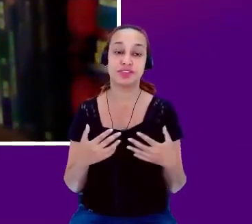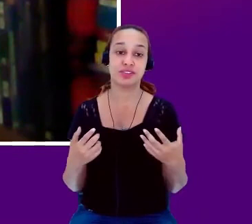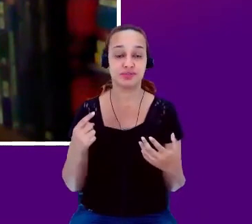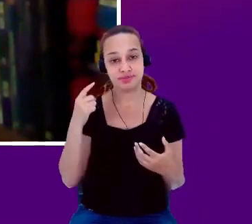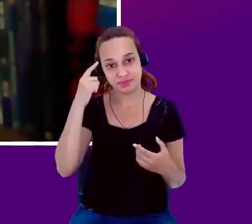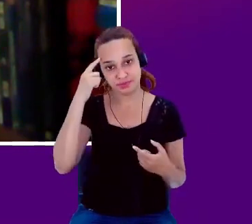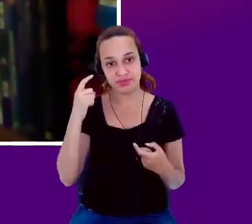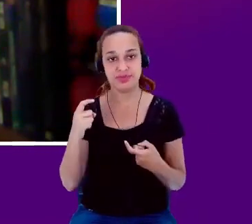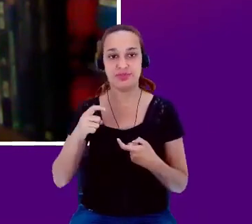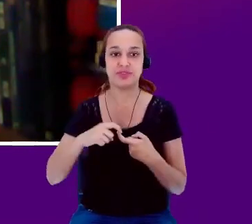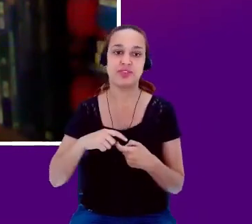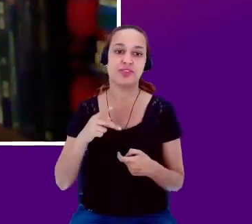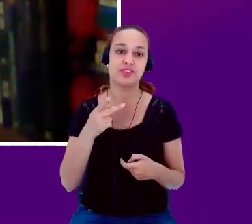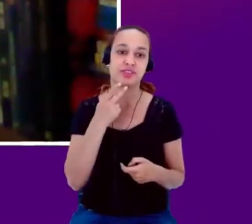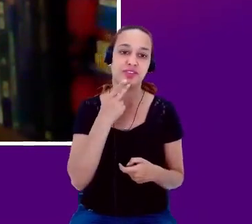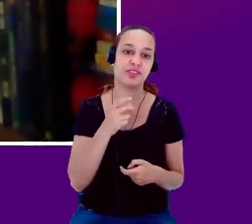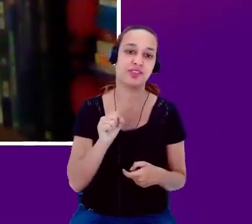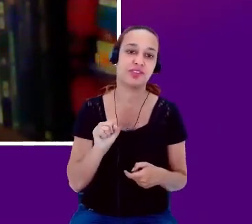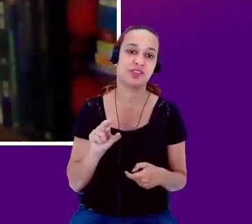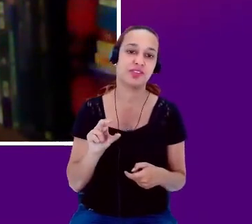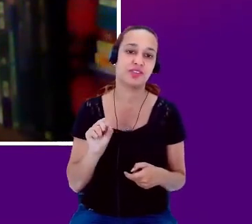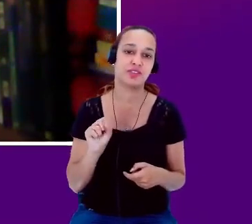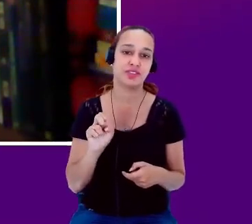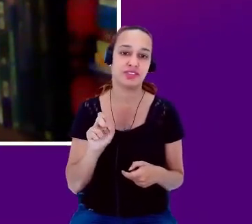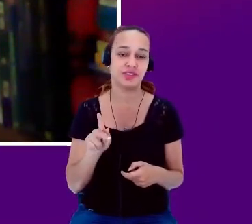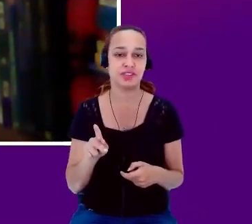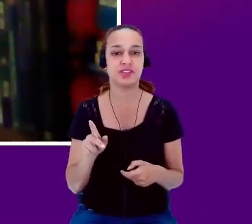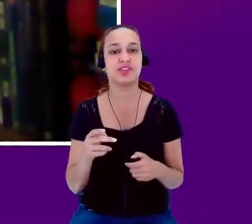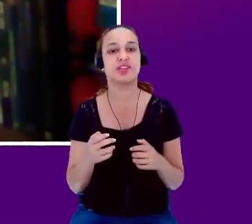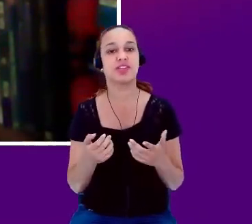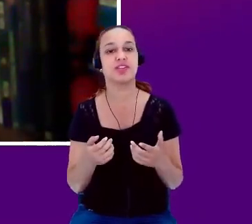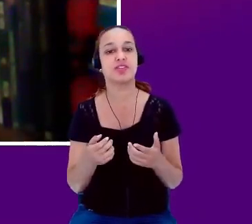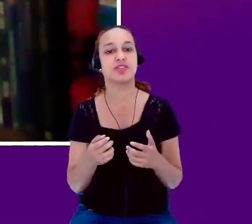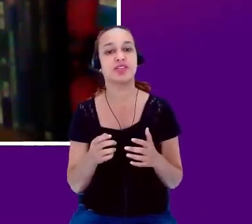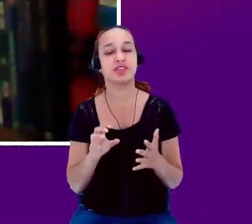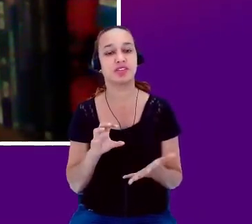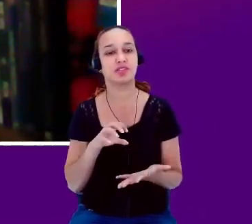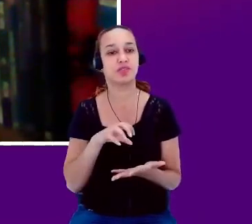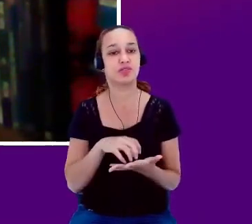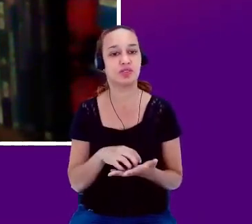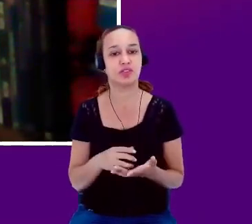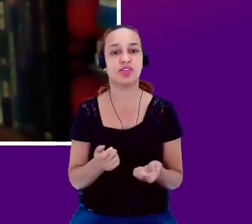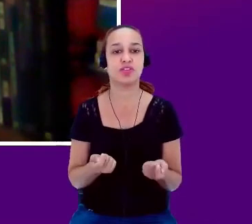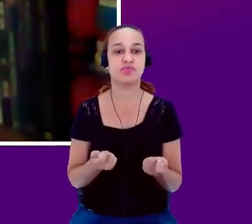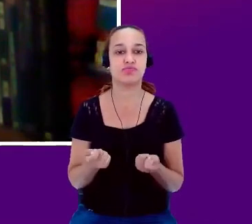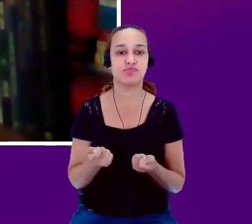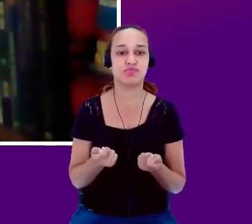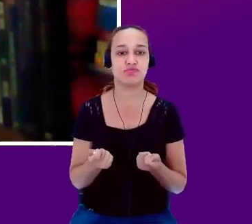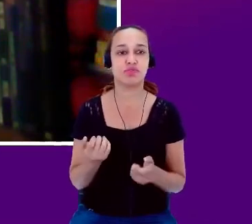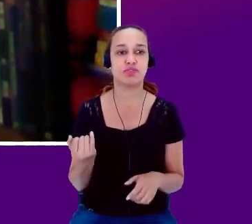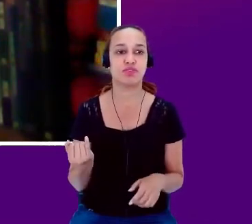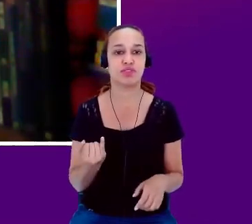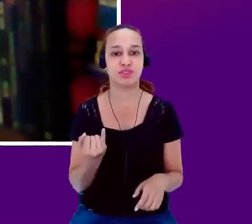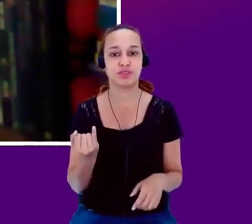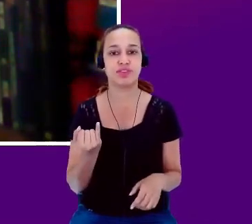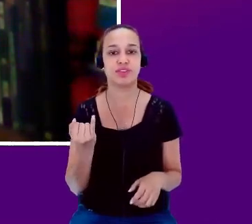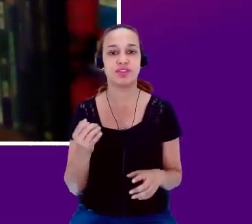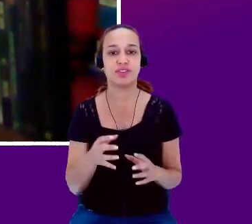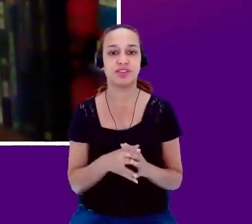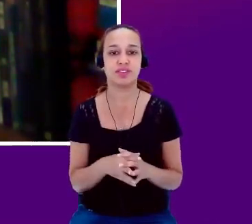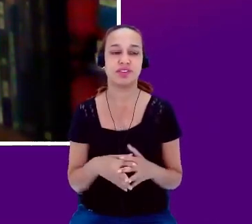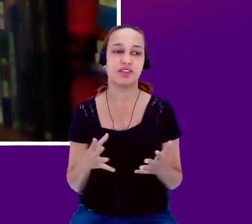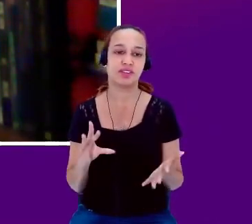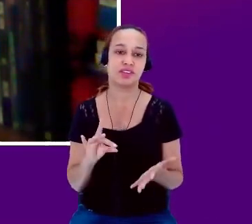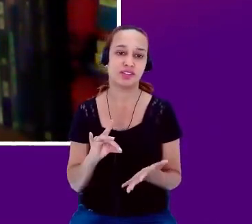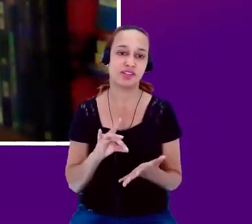gancho aí no que você colocou, para a SUSEP, para o regulador, a informação também é essencial, né, para que a gente possa fazer um trabalho realmente